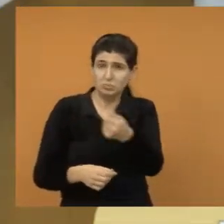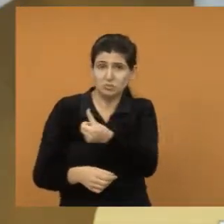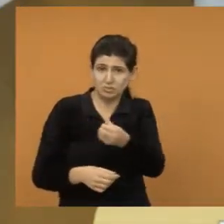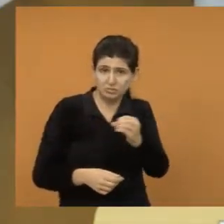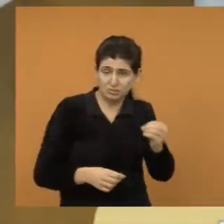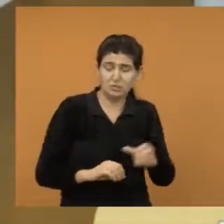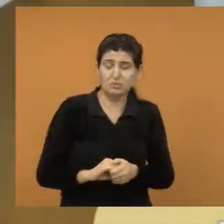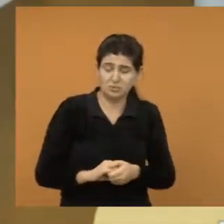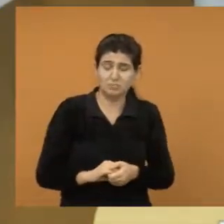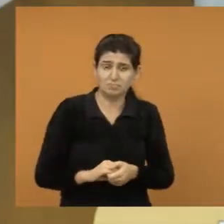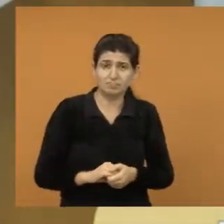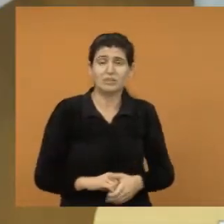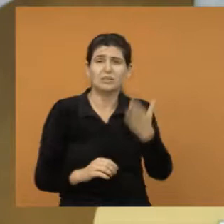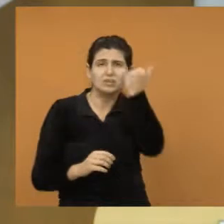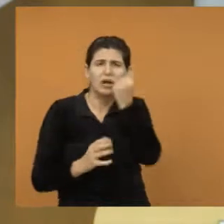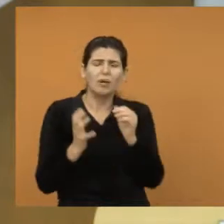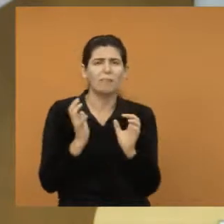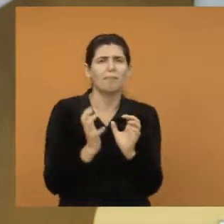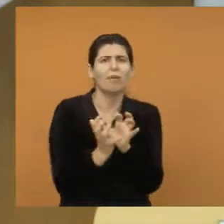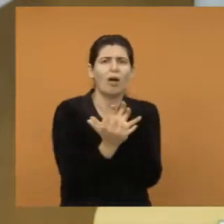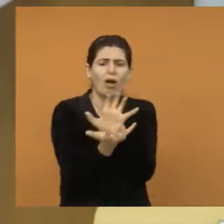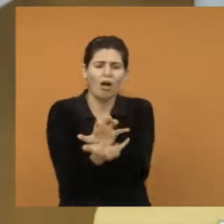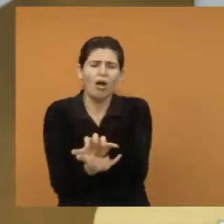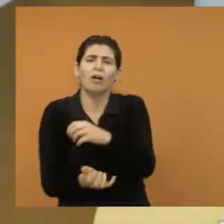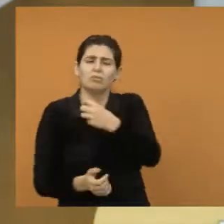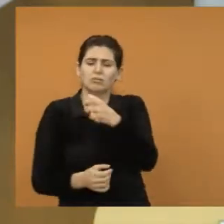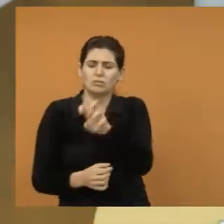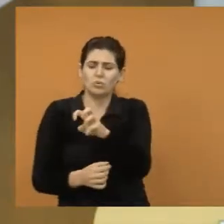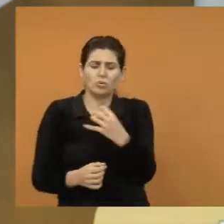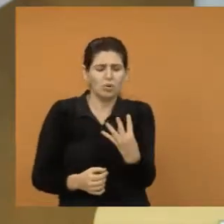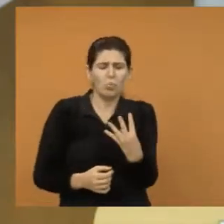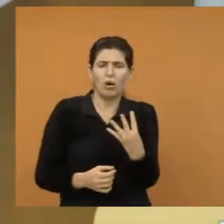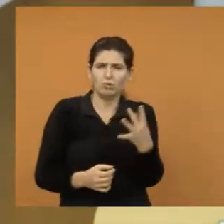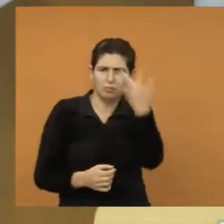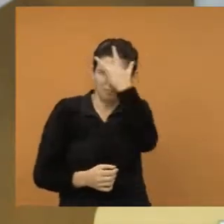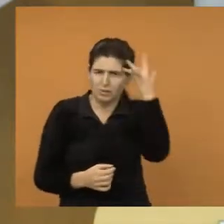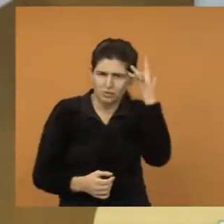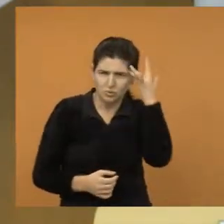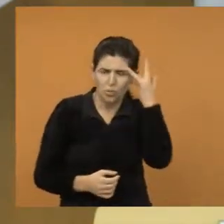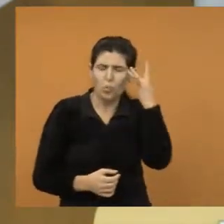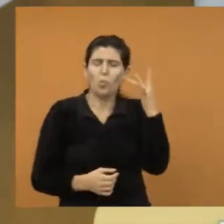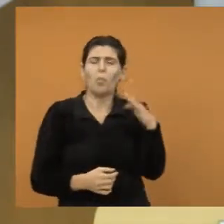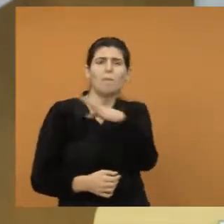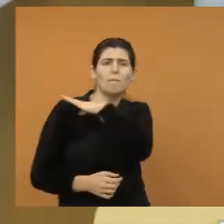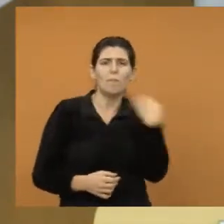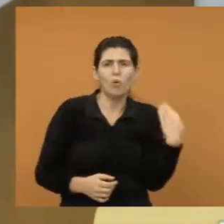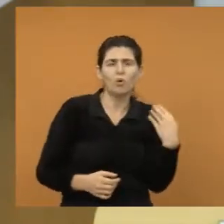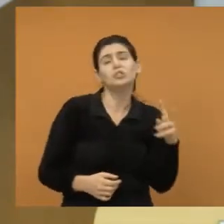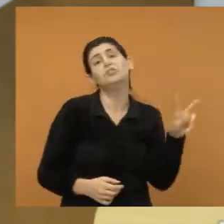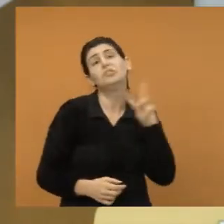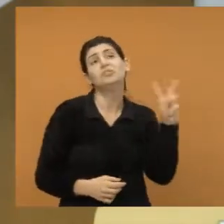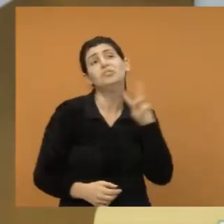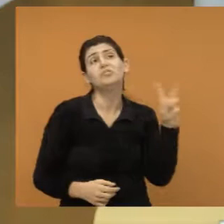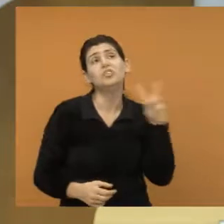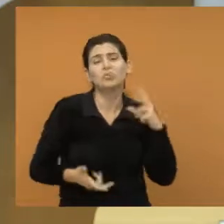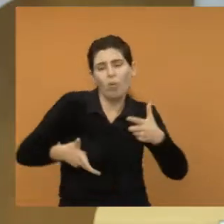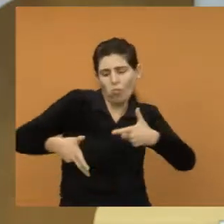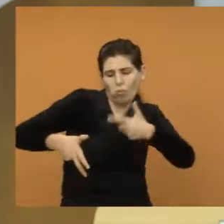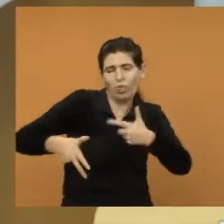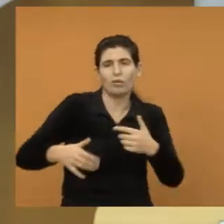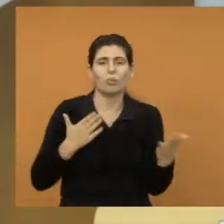posição, Alagoas, com 54 pessoas mortas, vítimas de homicídio, para 100